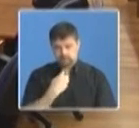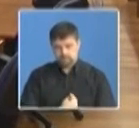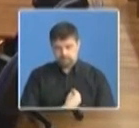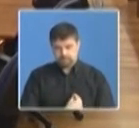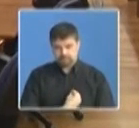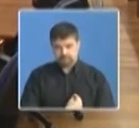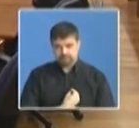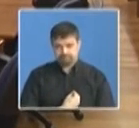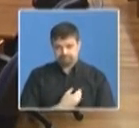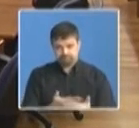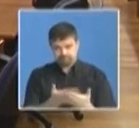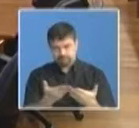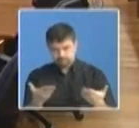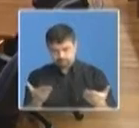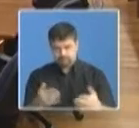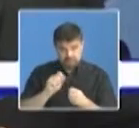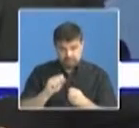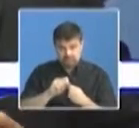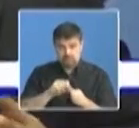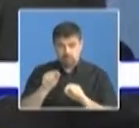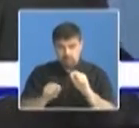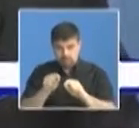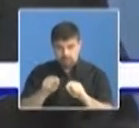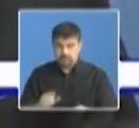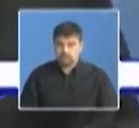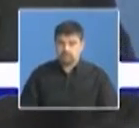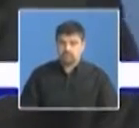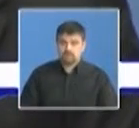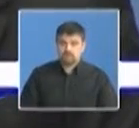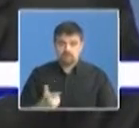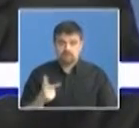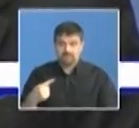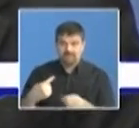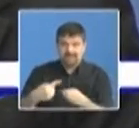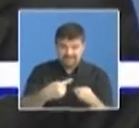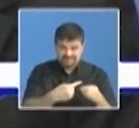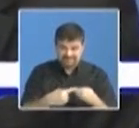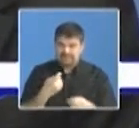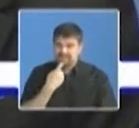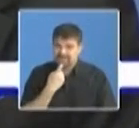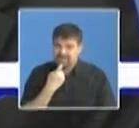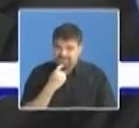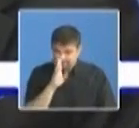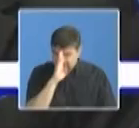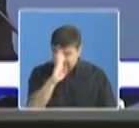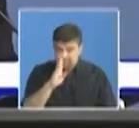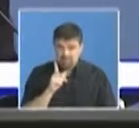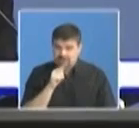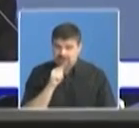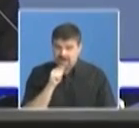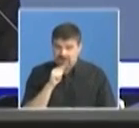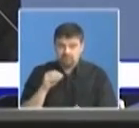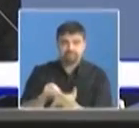que a sanasa já admite racionamento caso essa vazão não seja respeitada foi exposto pelos técnicos da